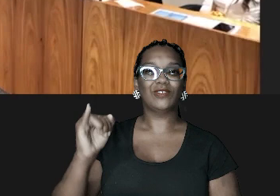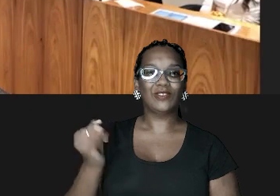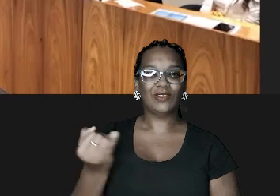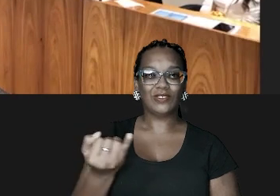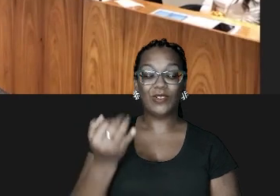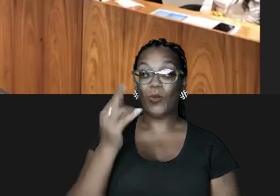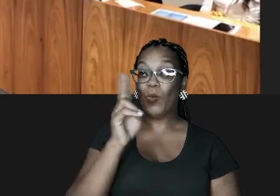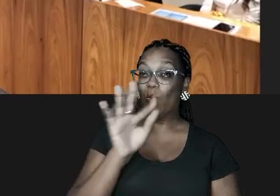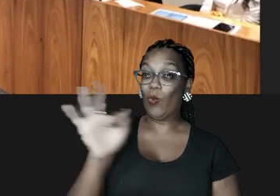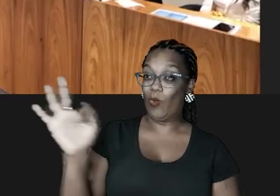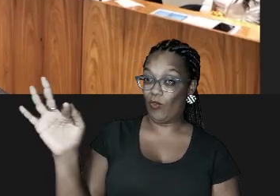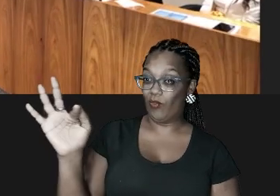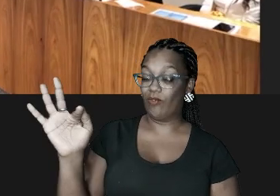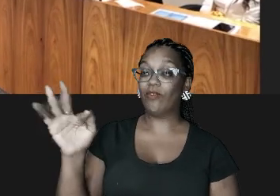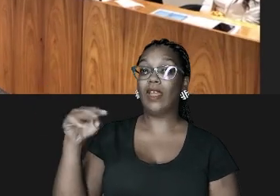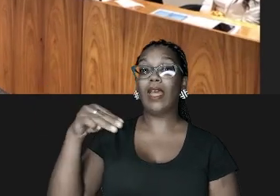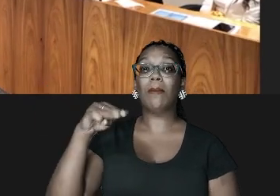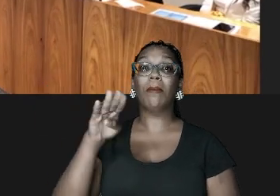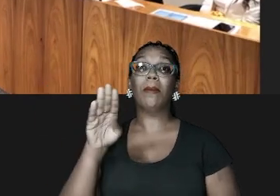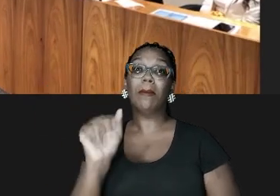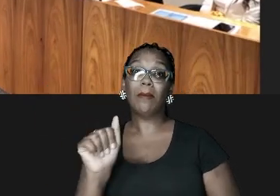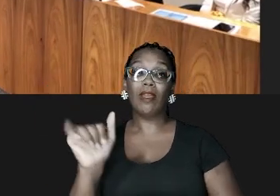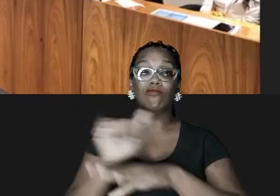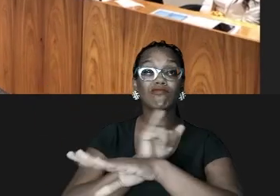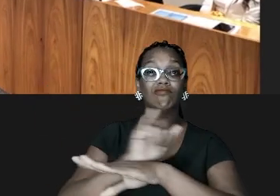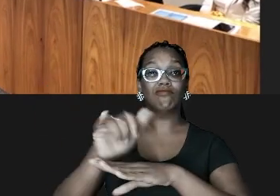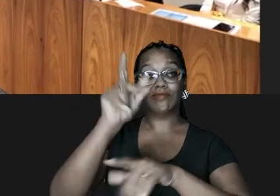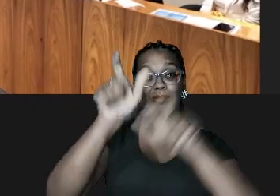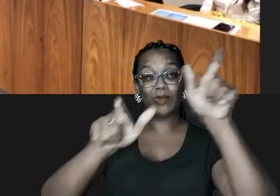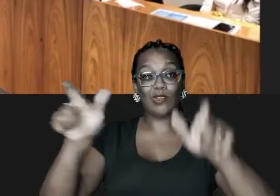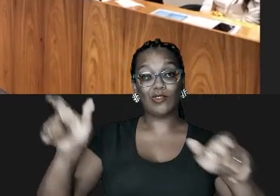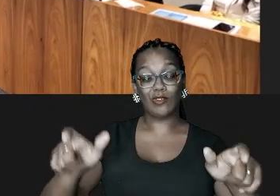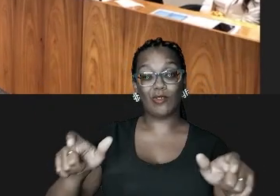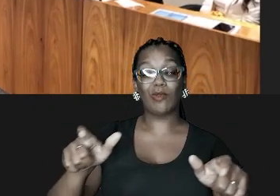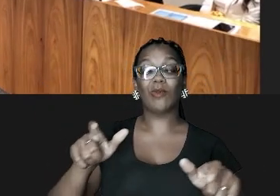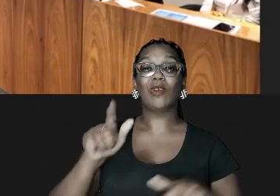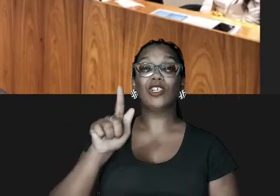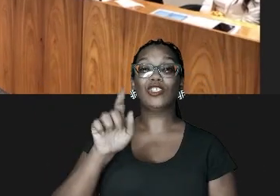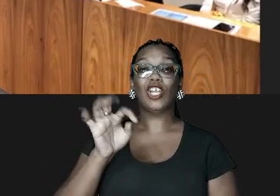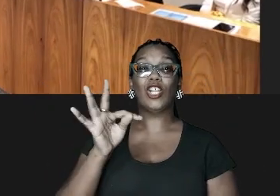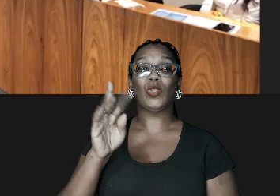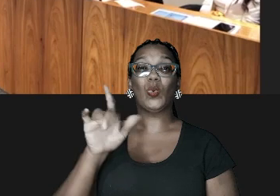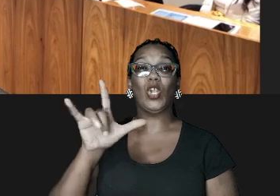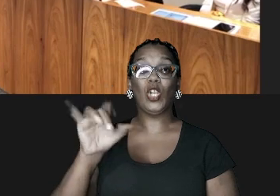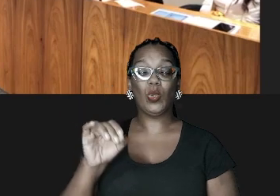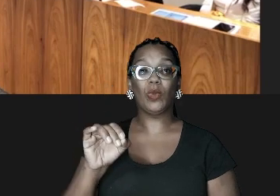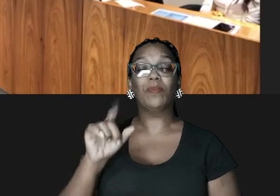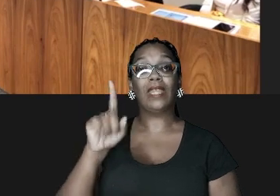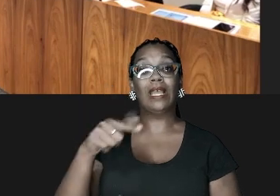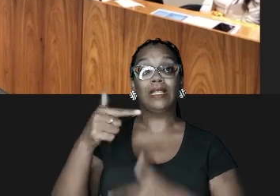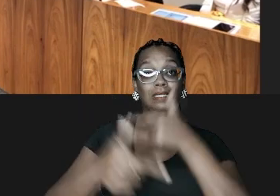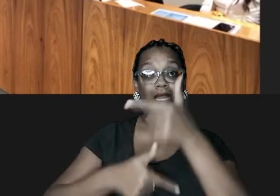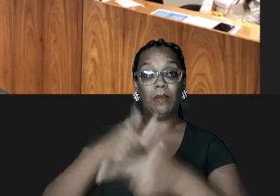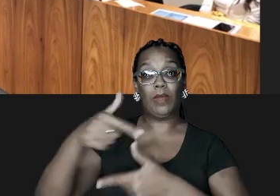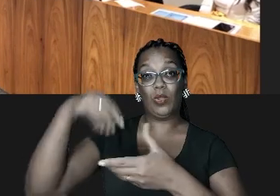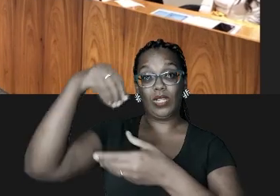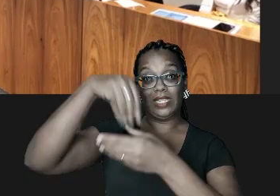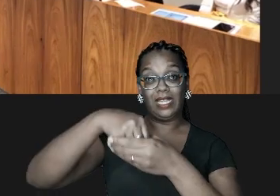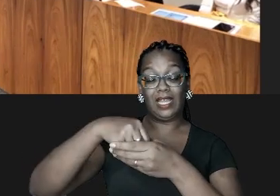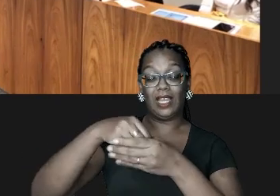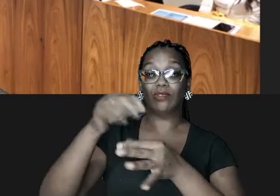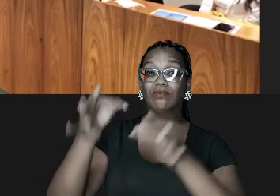Federal Fluminense com MBA em gestão estratégica de pessoas pela Fundação Getúlio Vargas foi